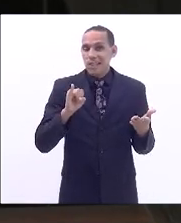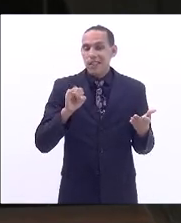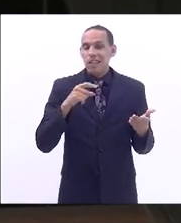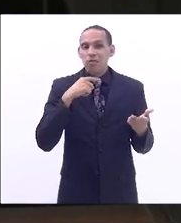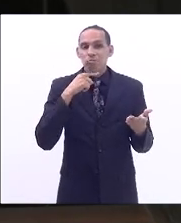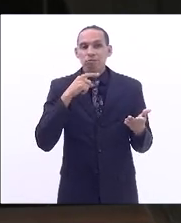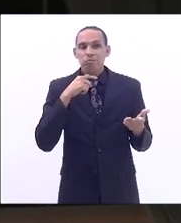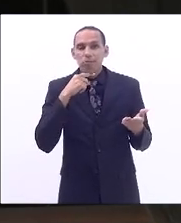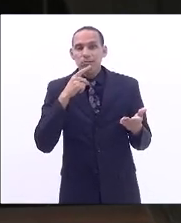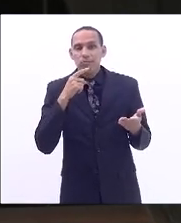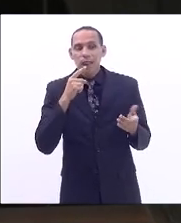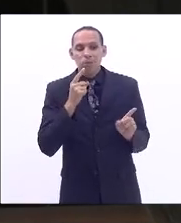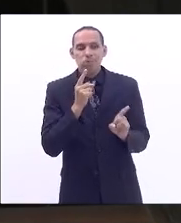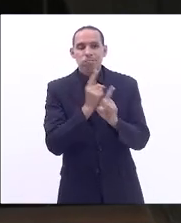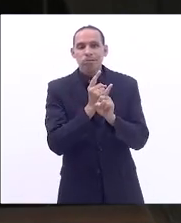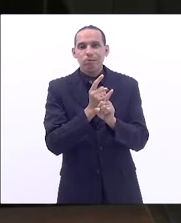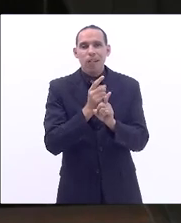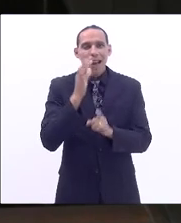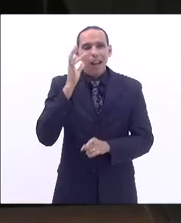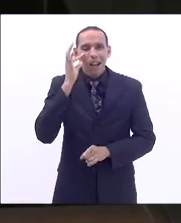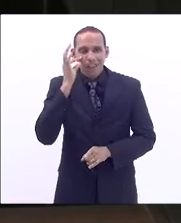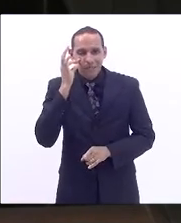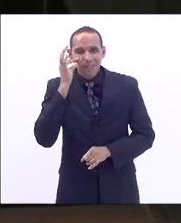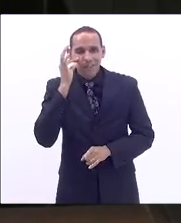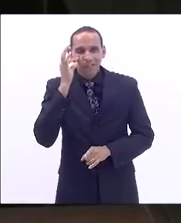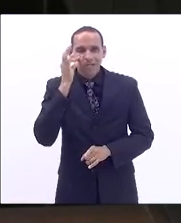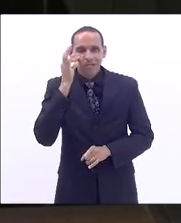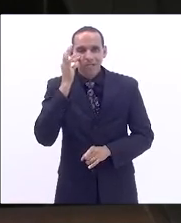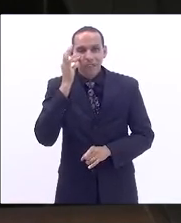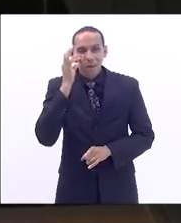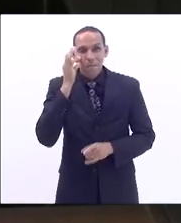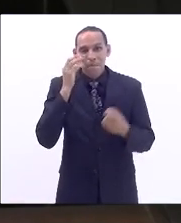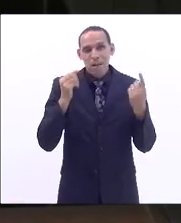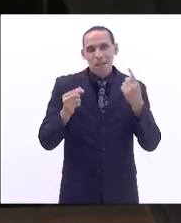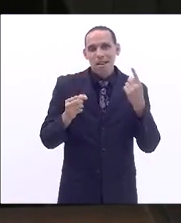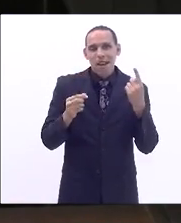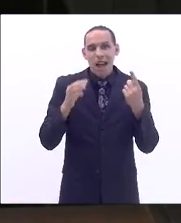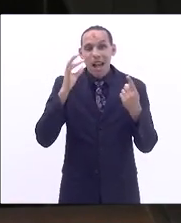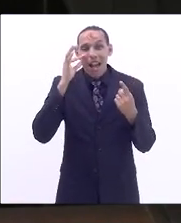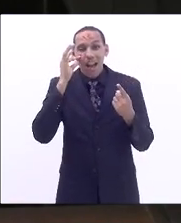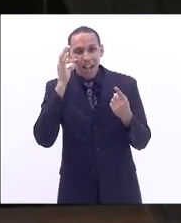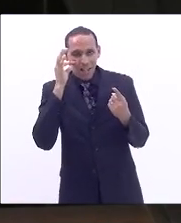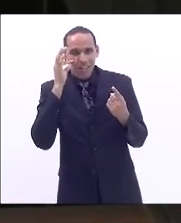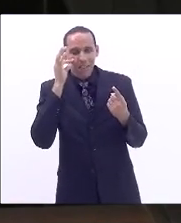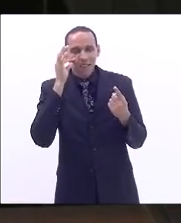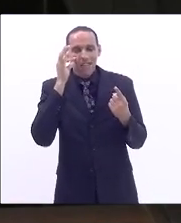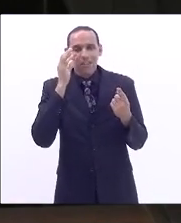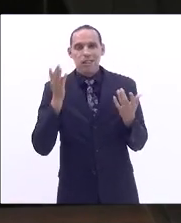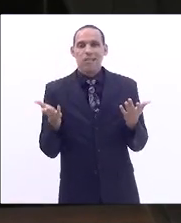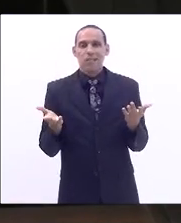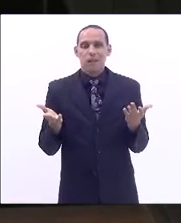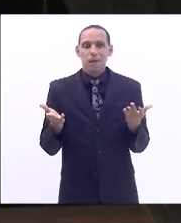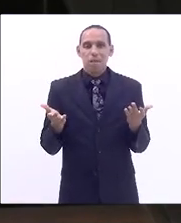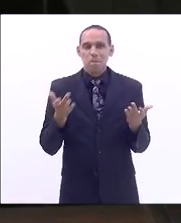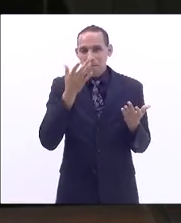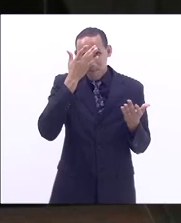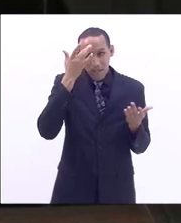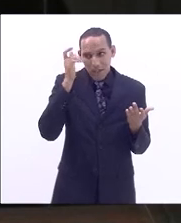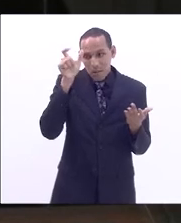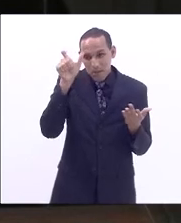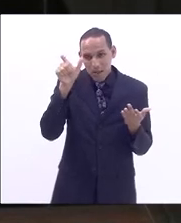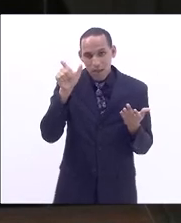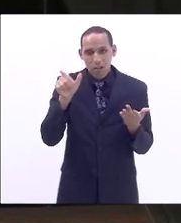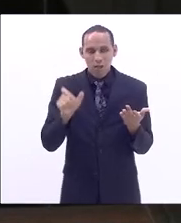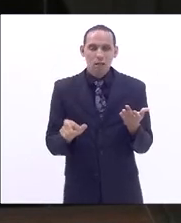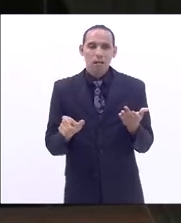possível o reconhecimento pessoal é óbvio que o reconhecimento pessoal com as os pressupostos